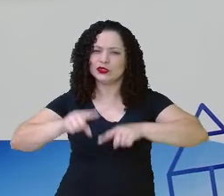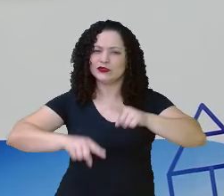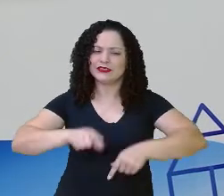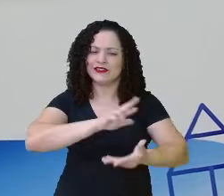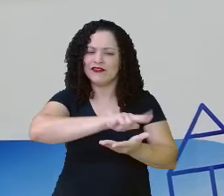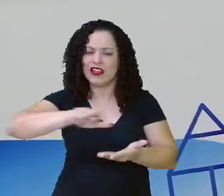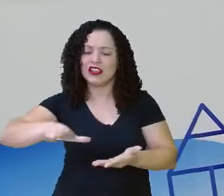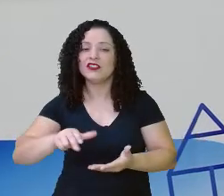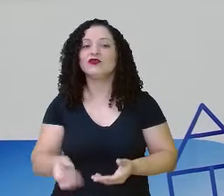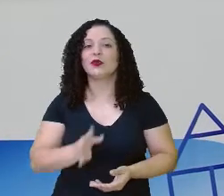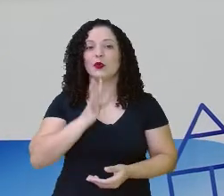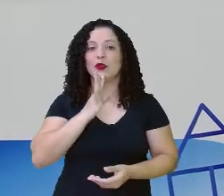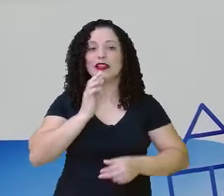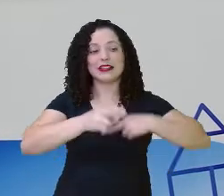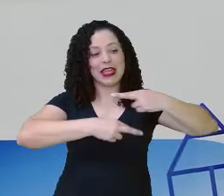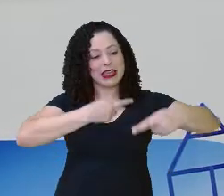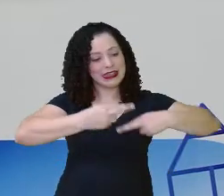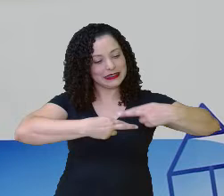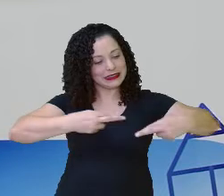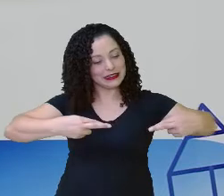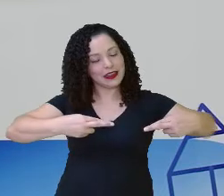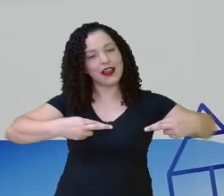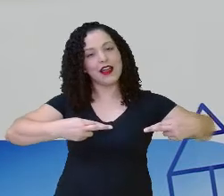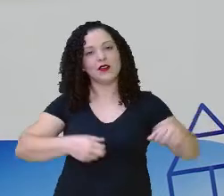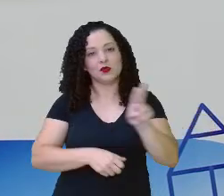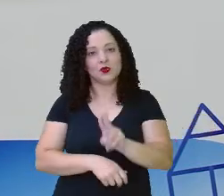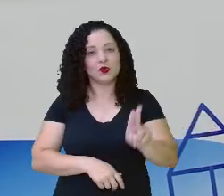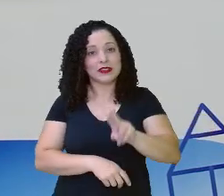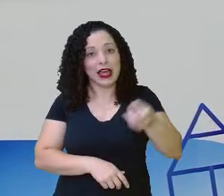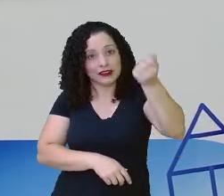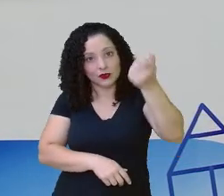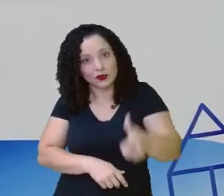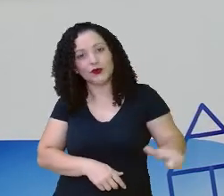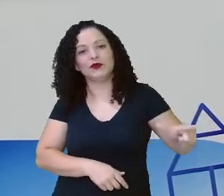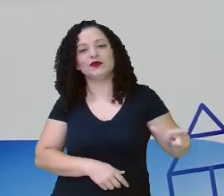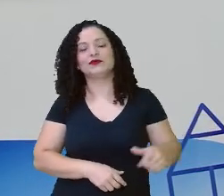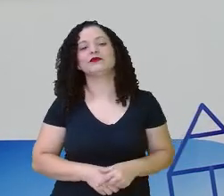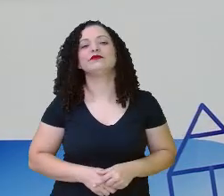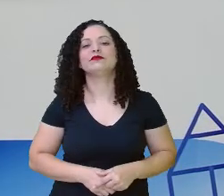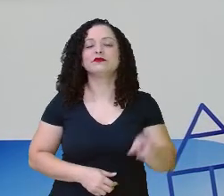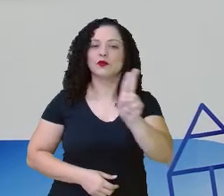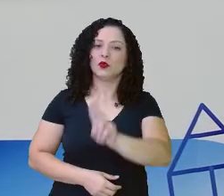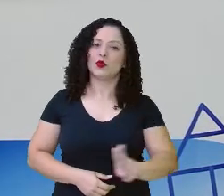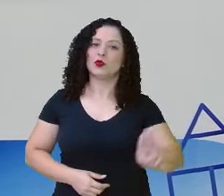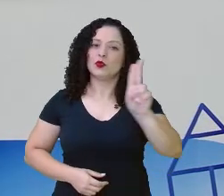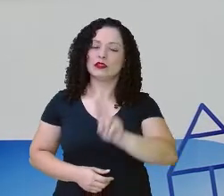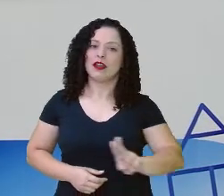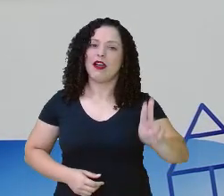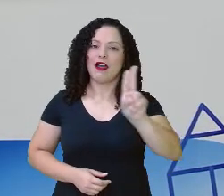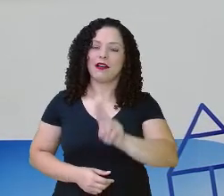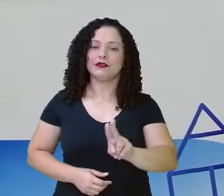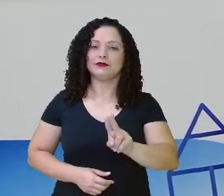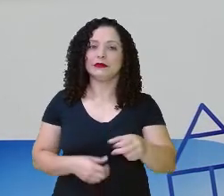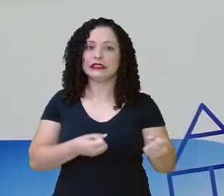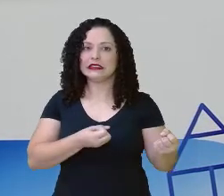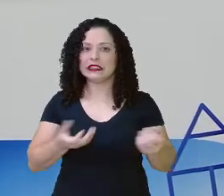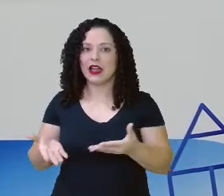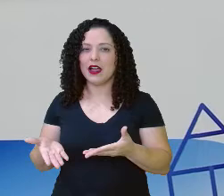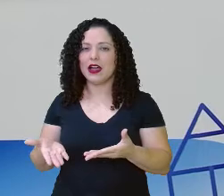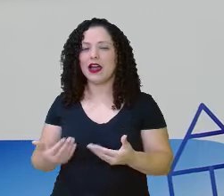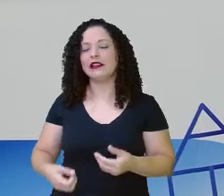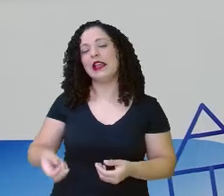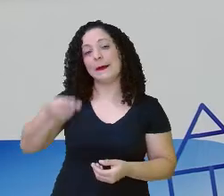materiais recicláveis, que a gente consegue reutilizar. E aí, quando a gente reutiliza, dando a ele uma